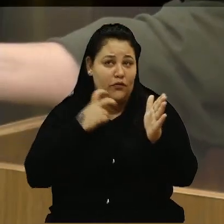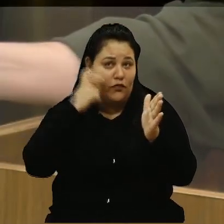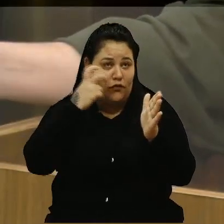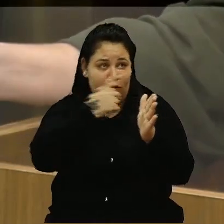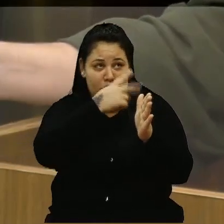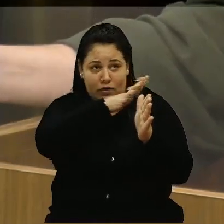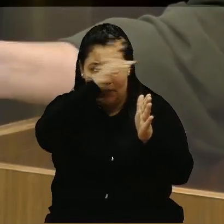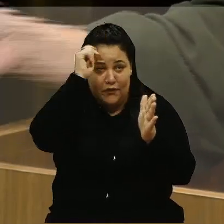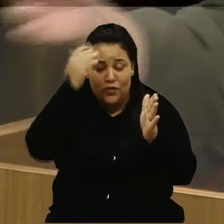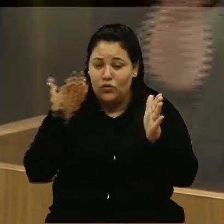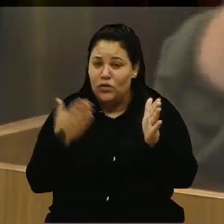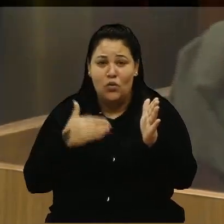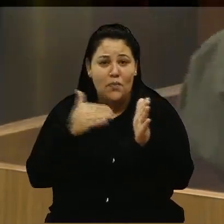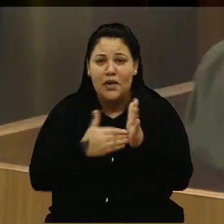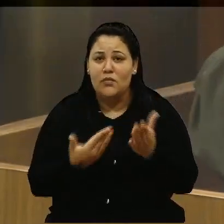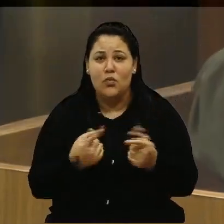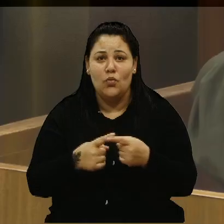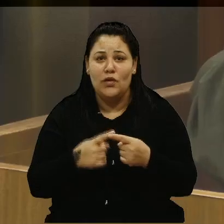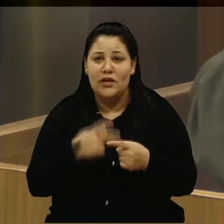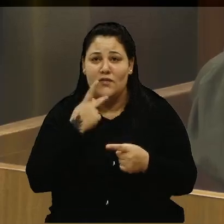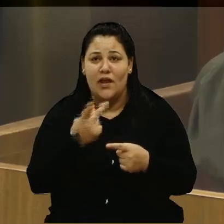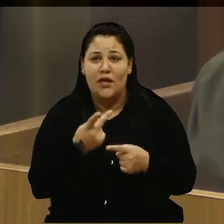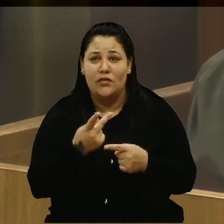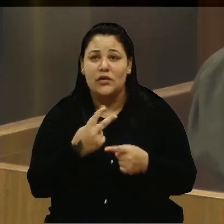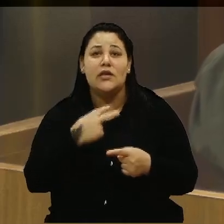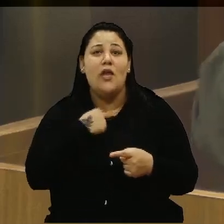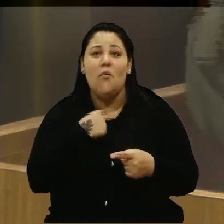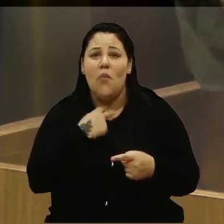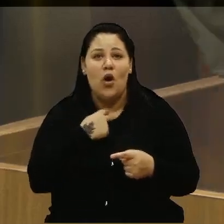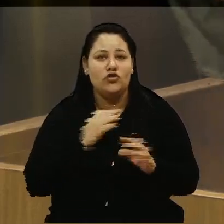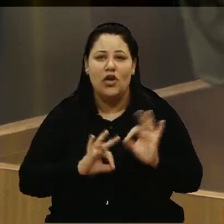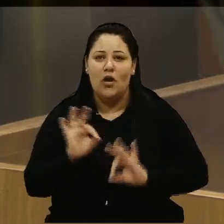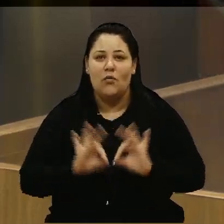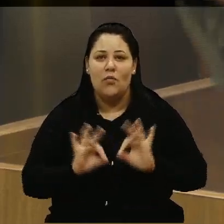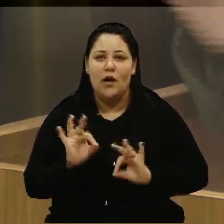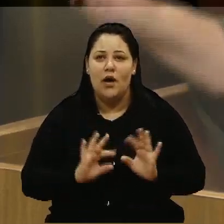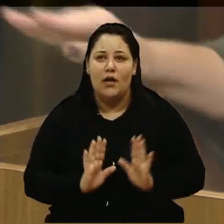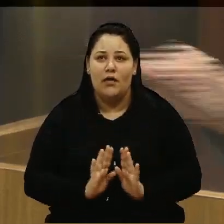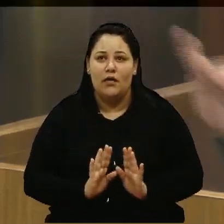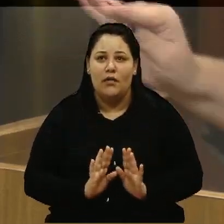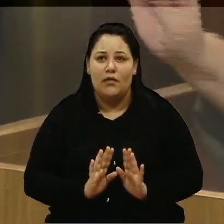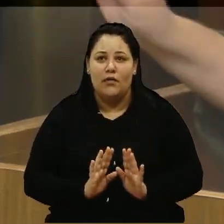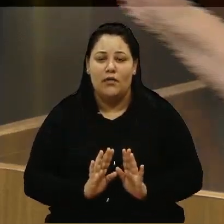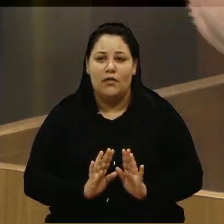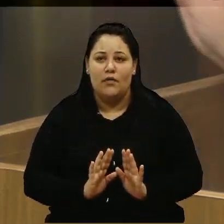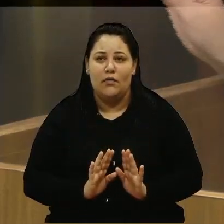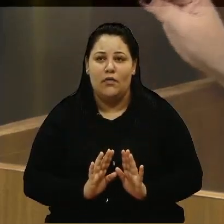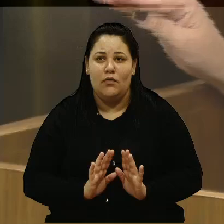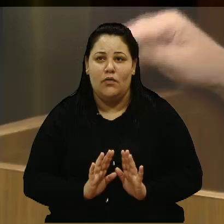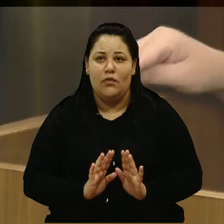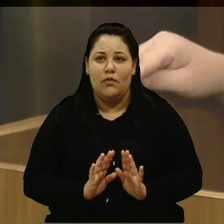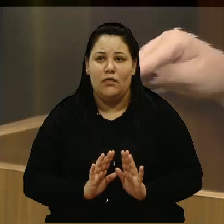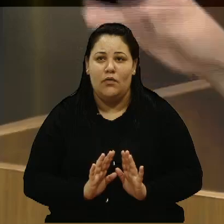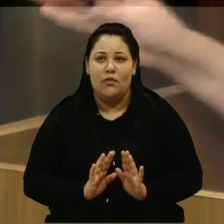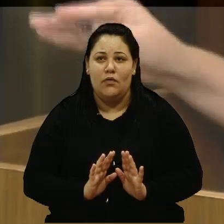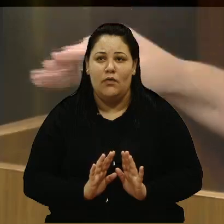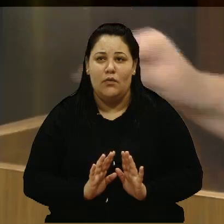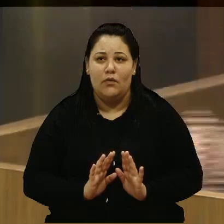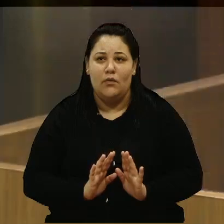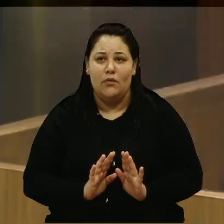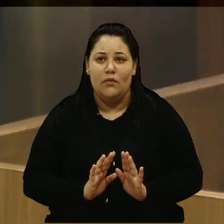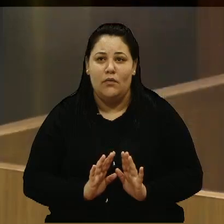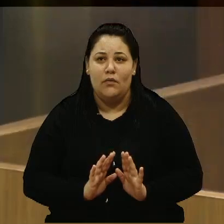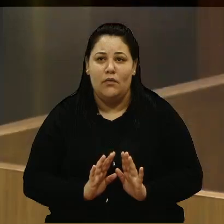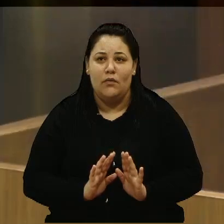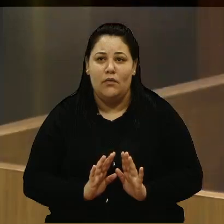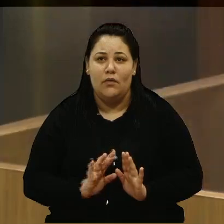prefeitura. No mínimo, porque eles disseram que é irreversível, né? Foi o que foi ventilado por aqui, que é irreversível o corte de 800 mil. Então, a